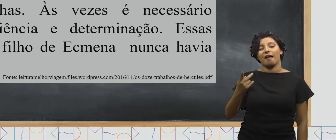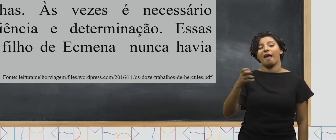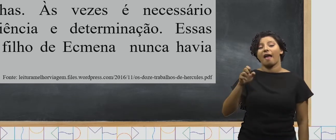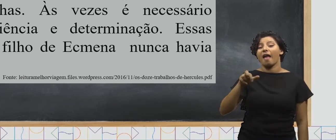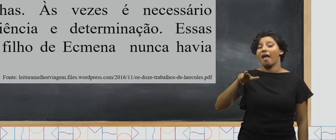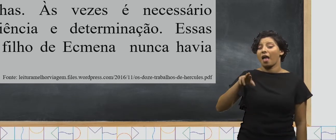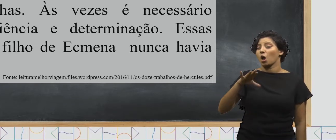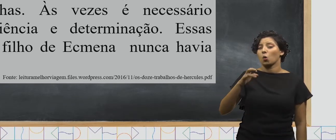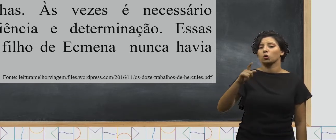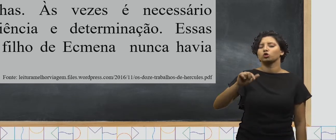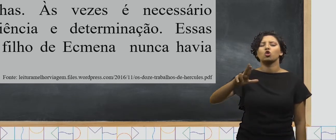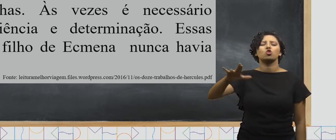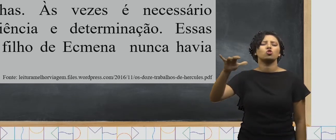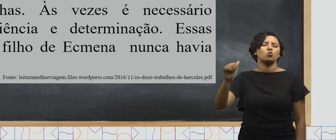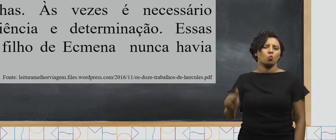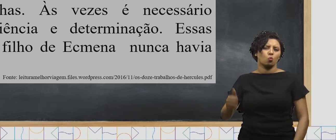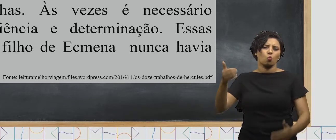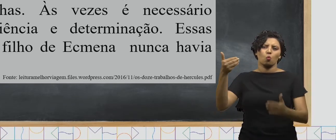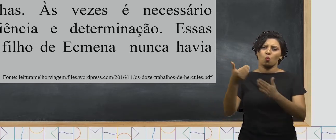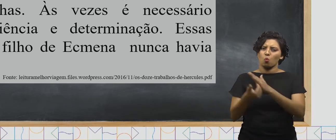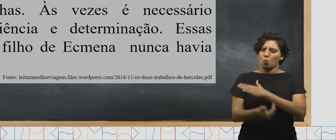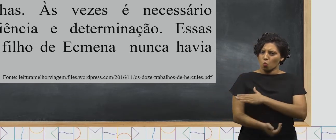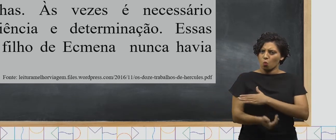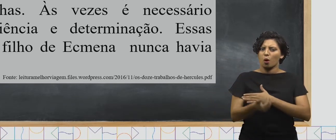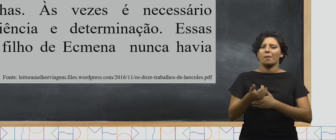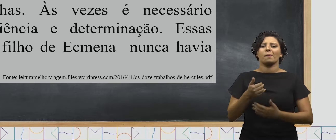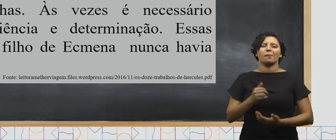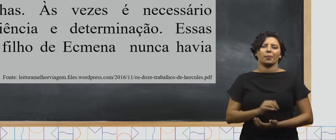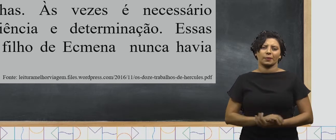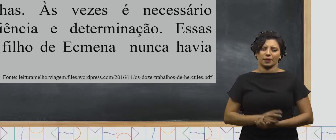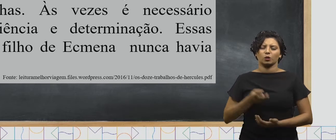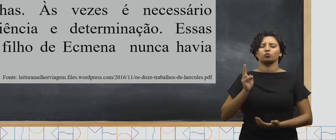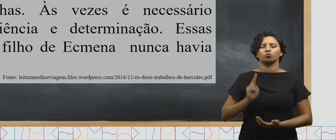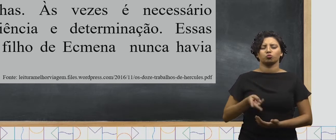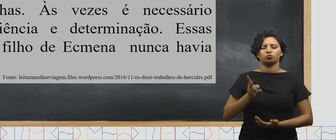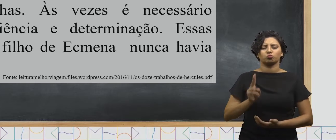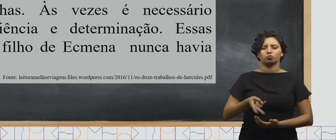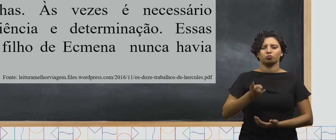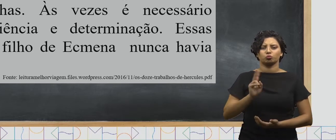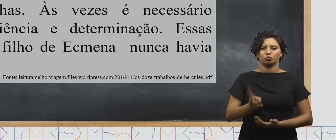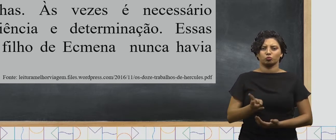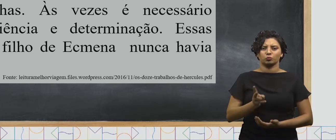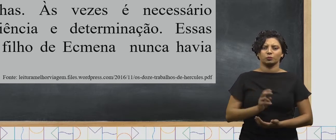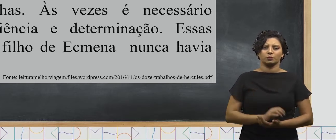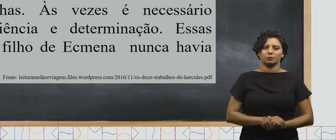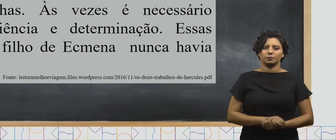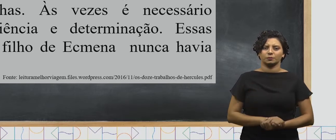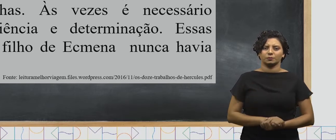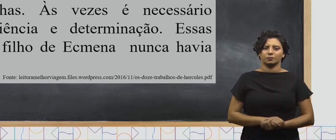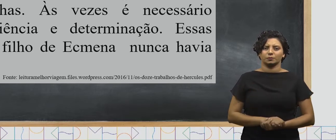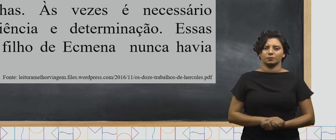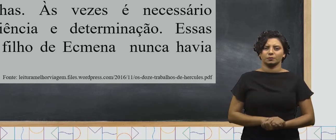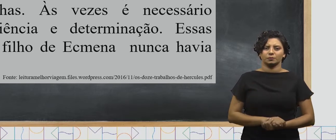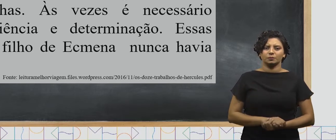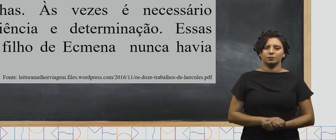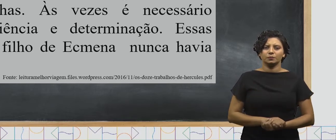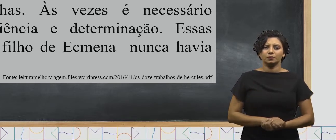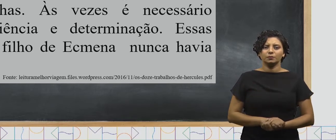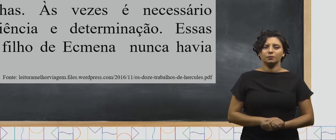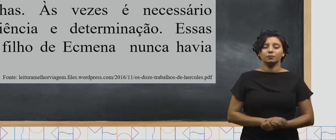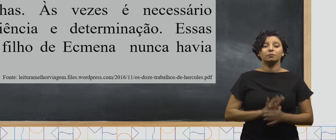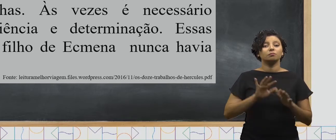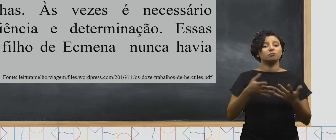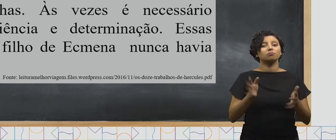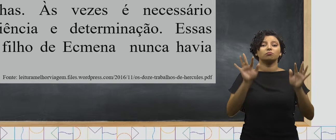determinação. Essas qualidades, o filho de Equimena nunca havia perdido.